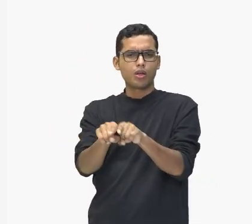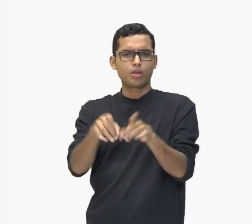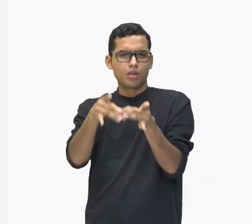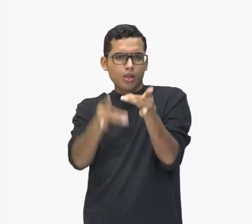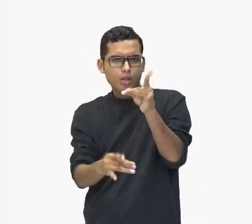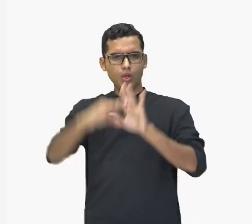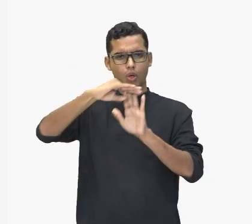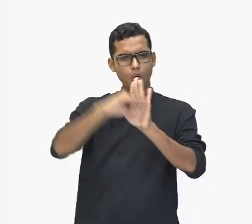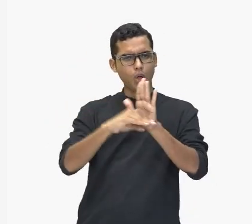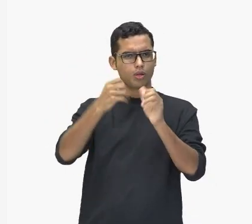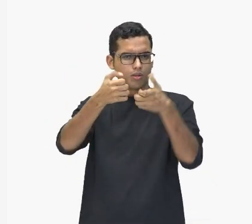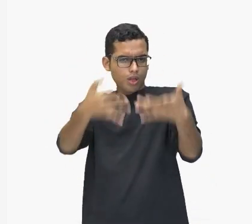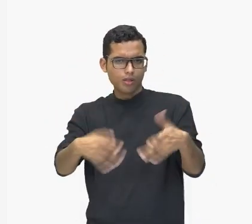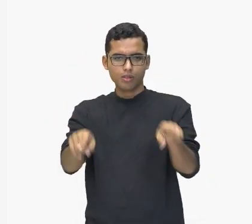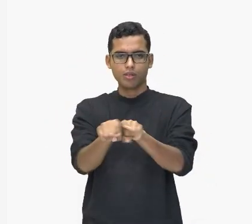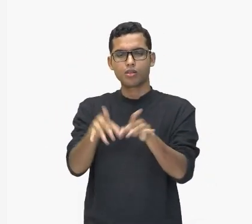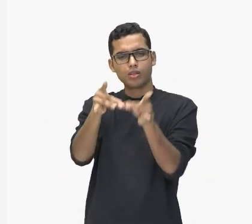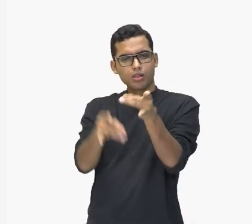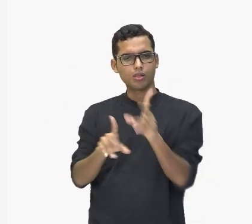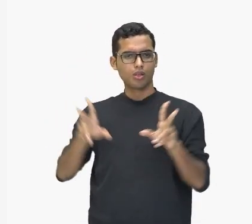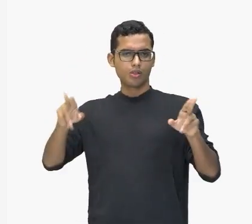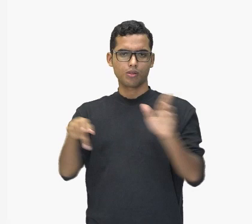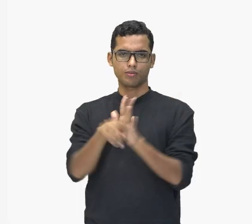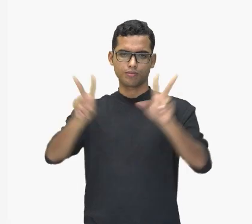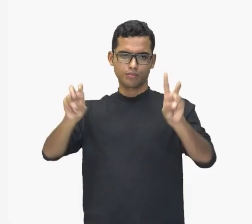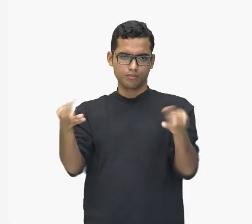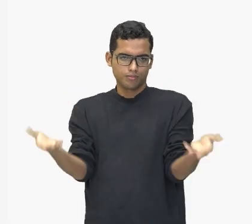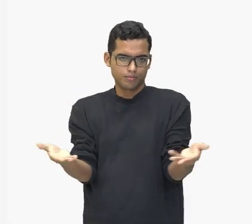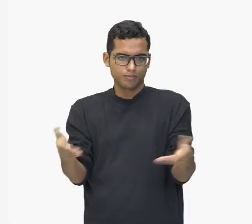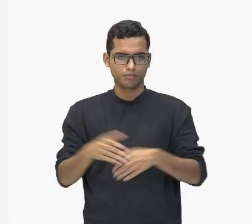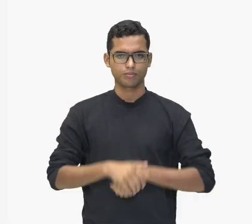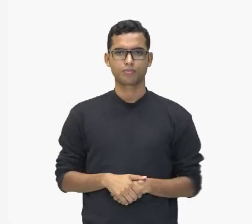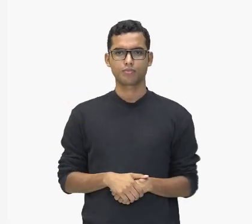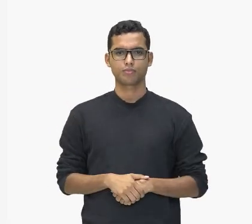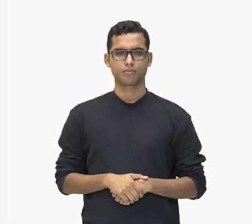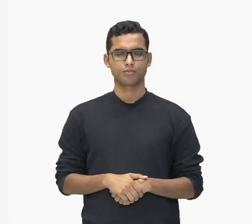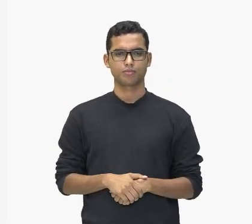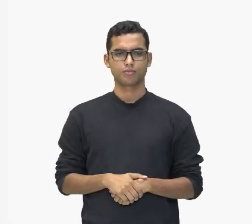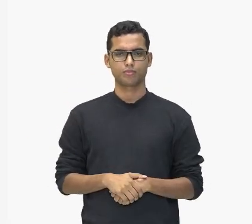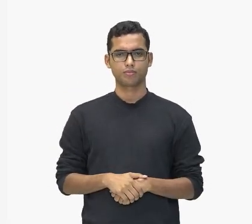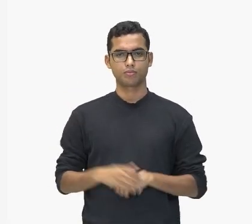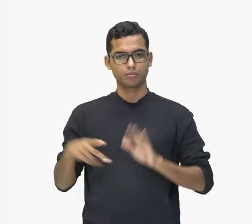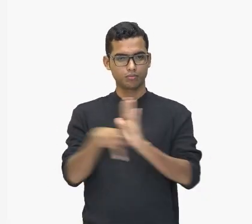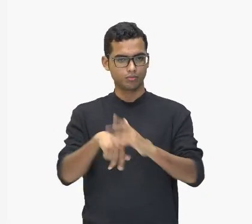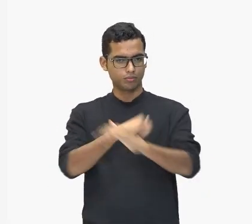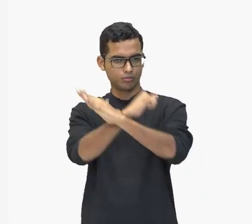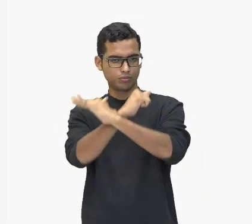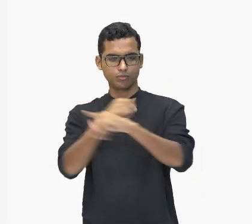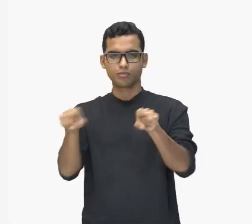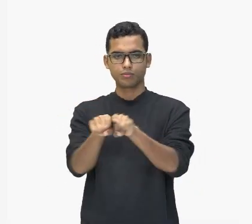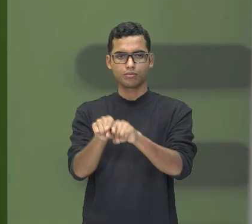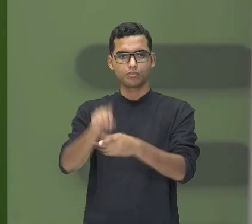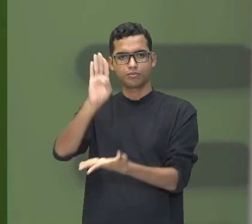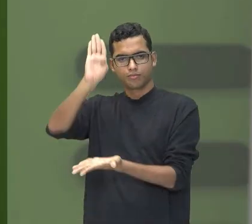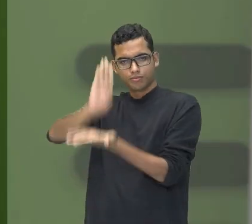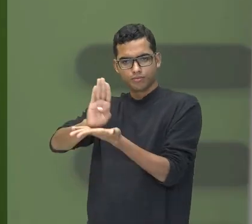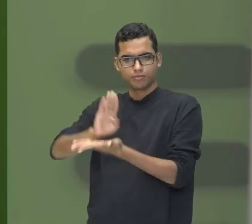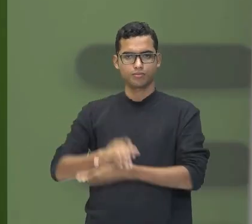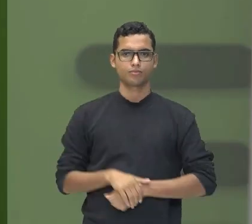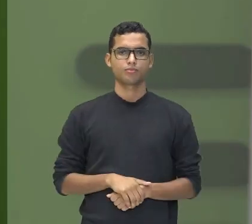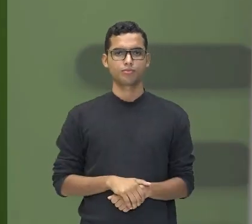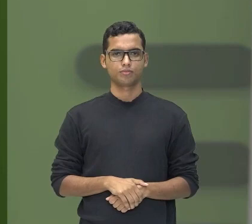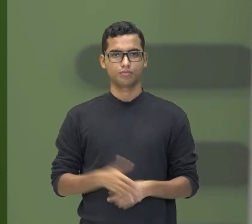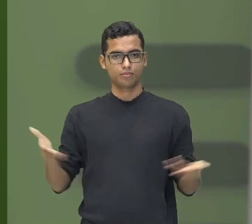detalhamento, definição, classificação e nomenclatura dos ácidos e bases.